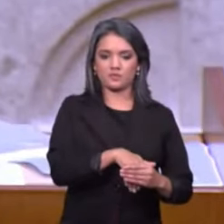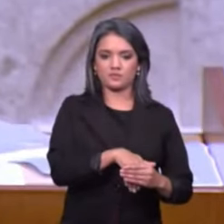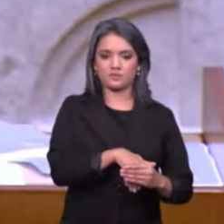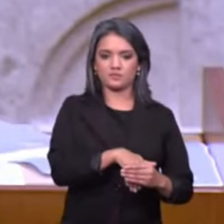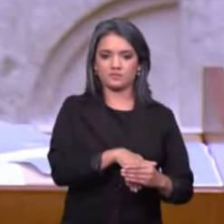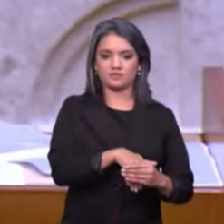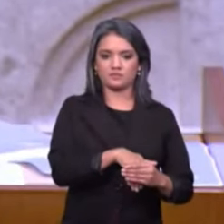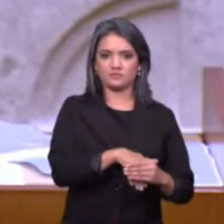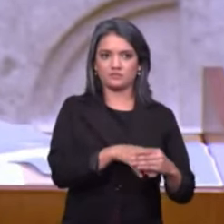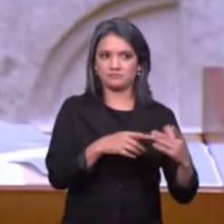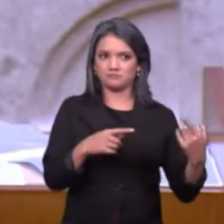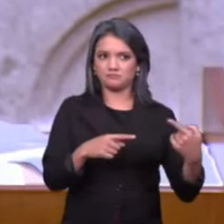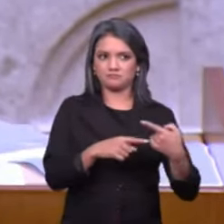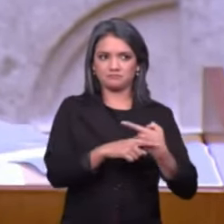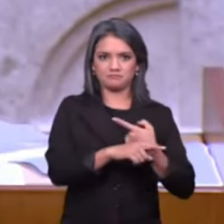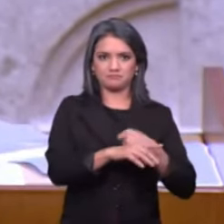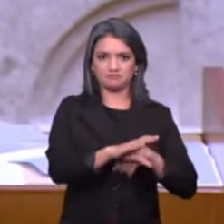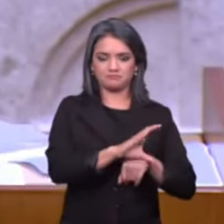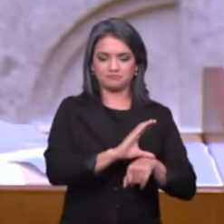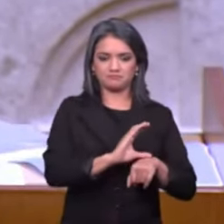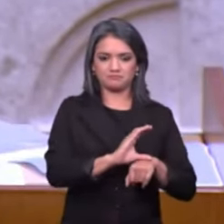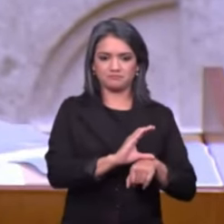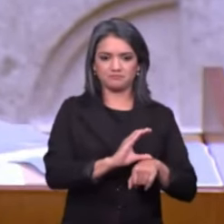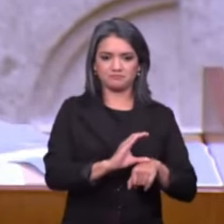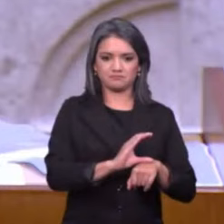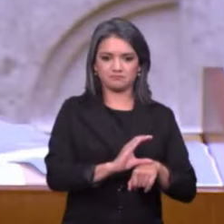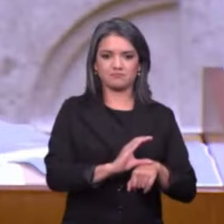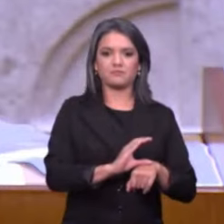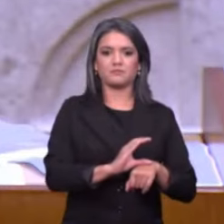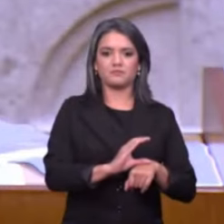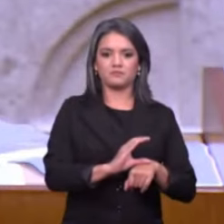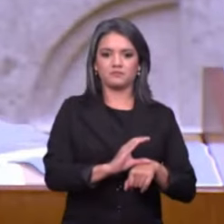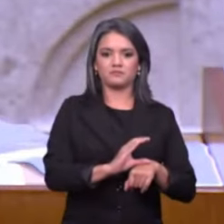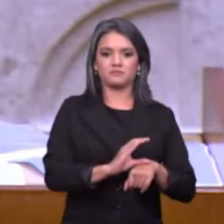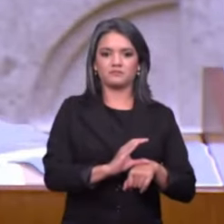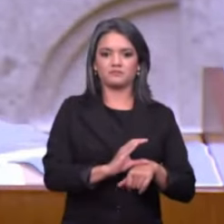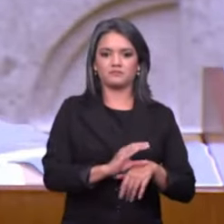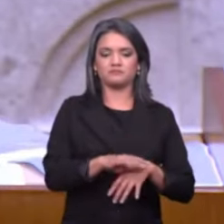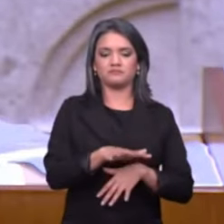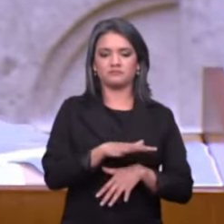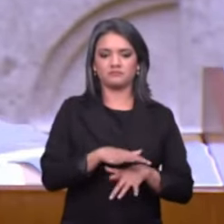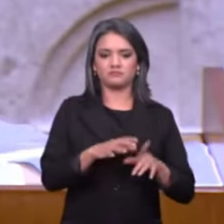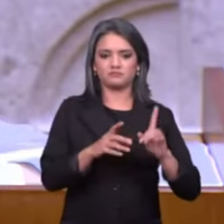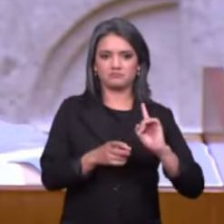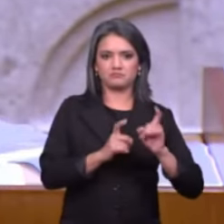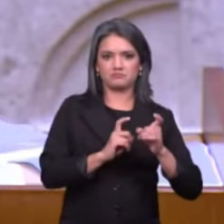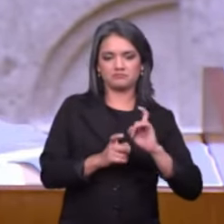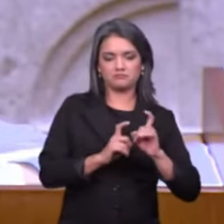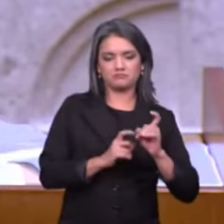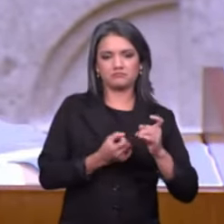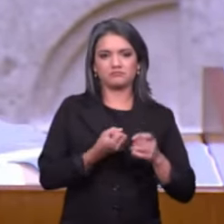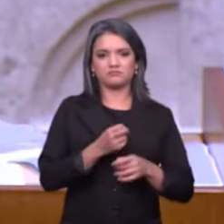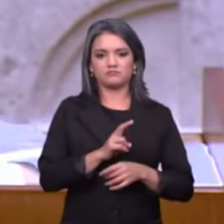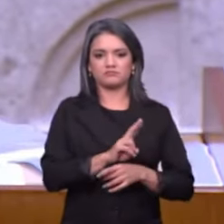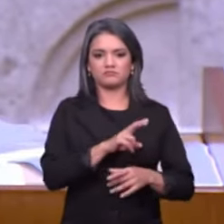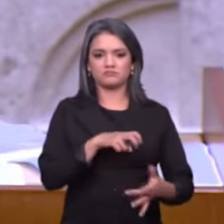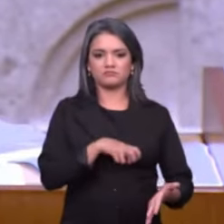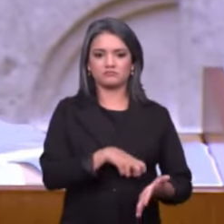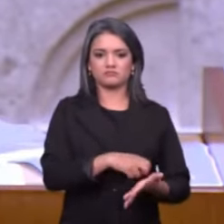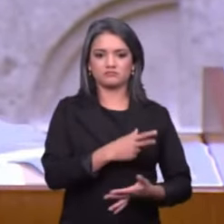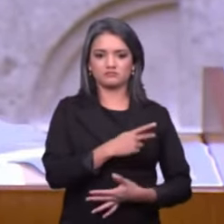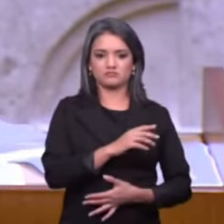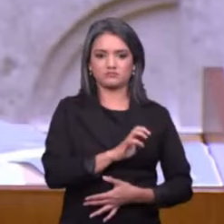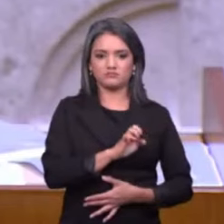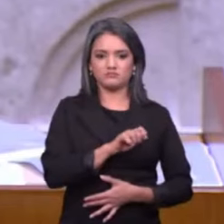pela inconstitucionalidade na questão administrativa ou penal,